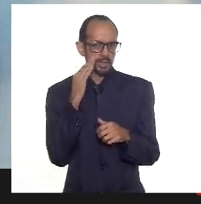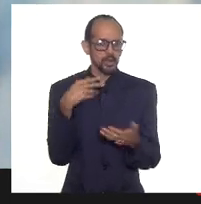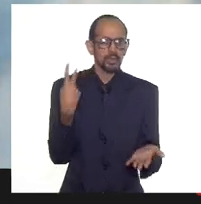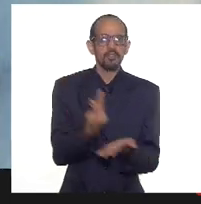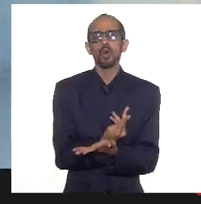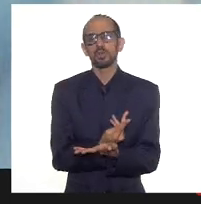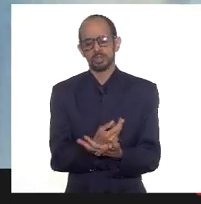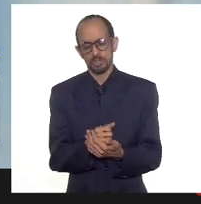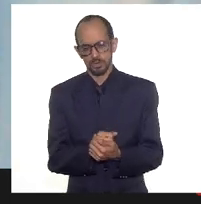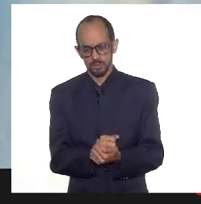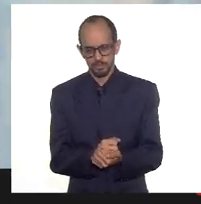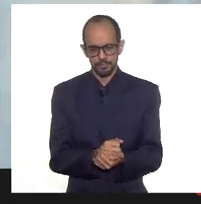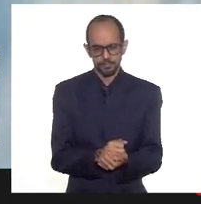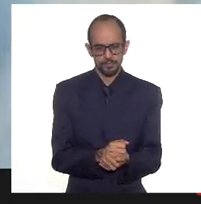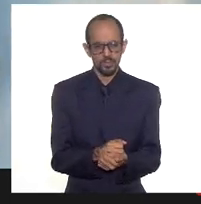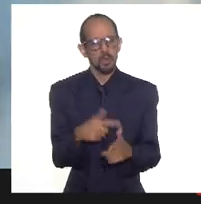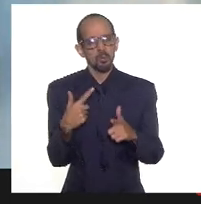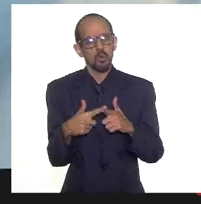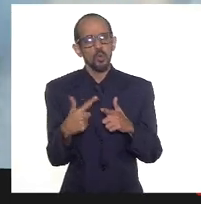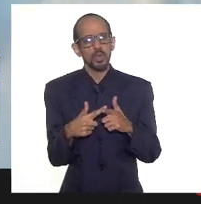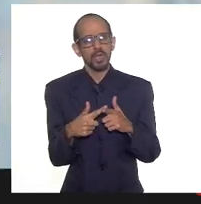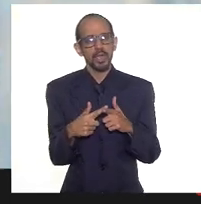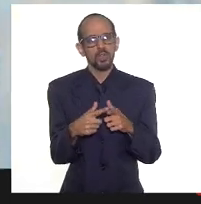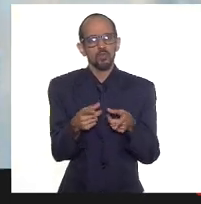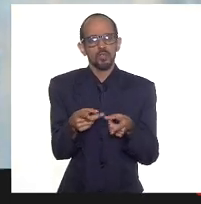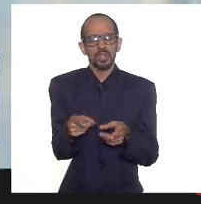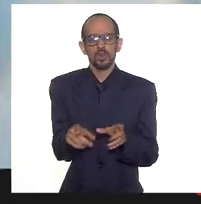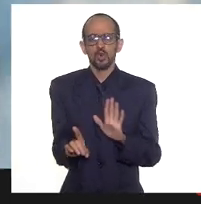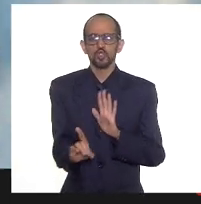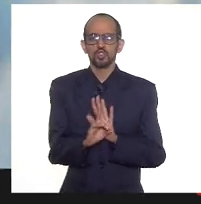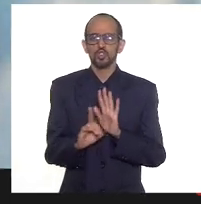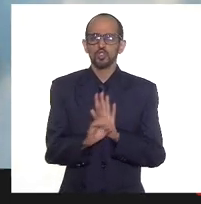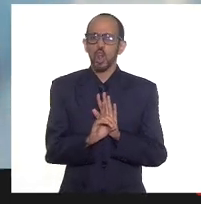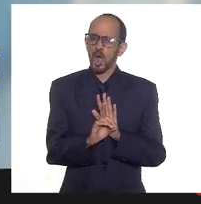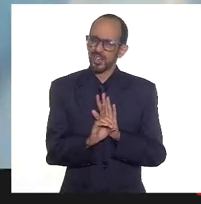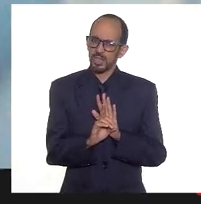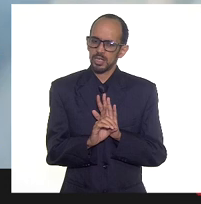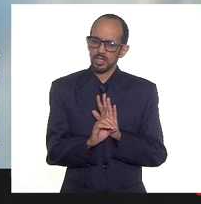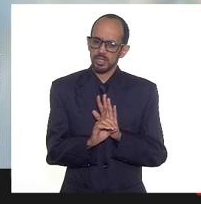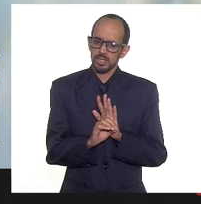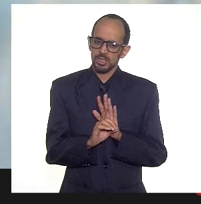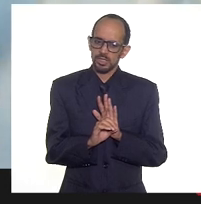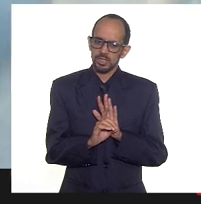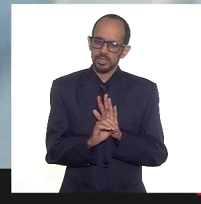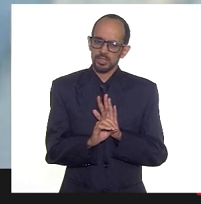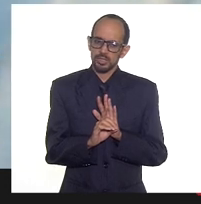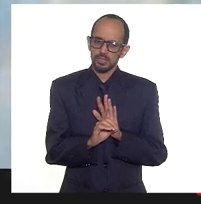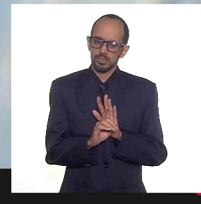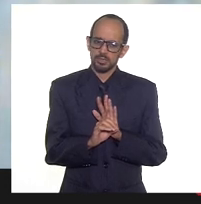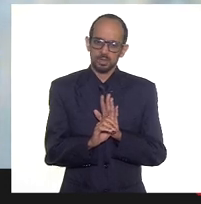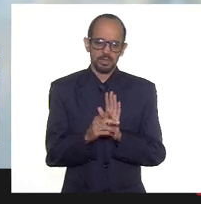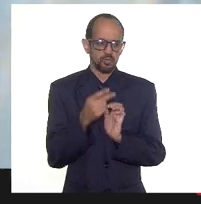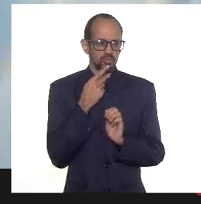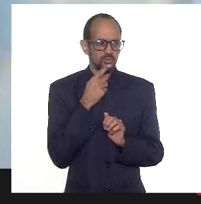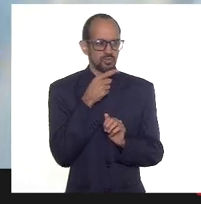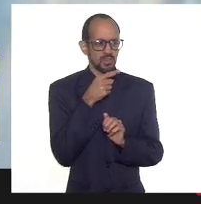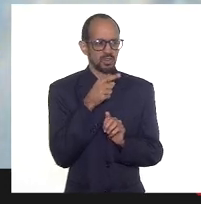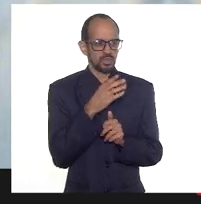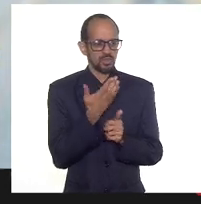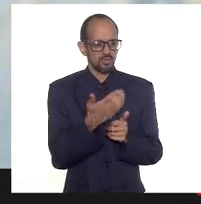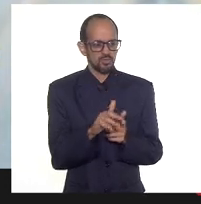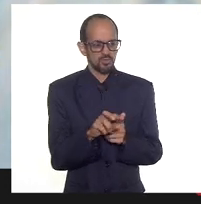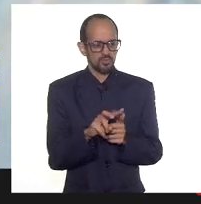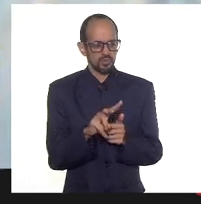aí. Confuso, né? Por que um traficante, né, entra no fuzil, Deus é fiel, e vai atrás de um